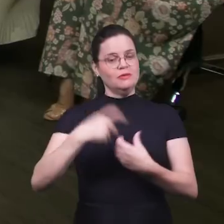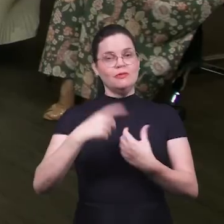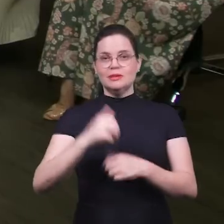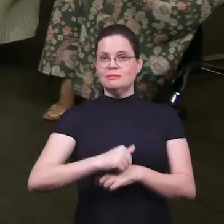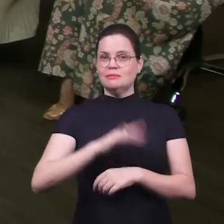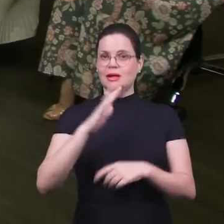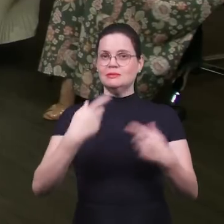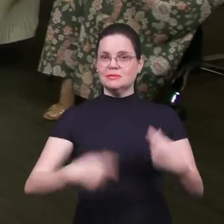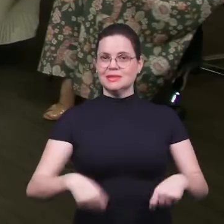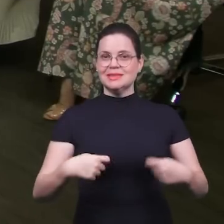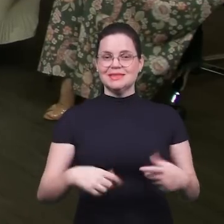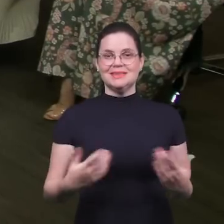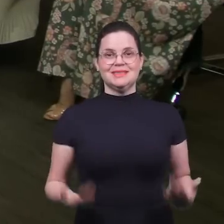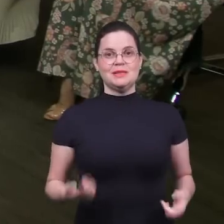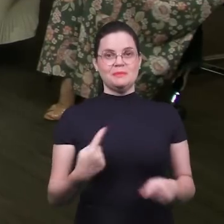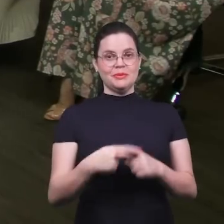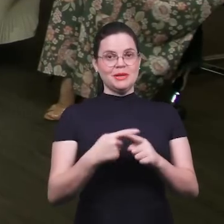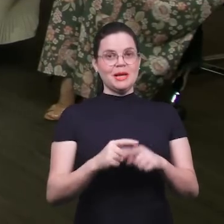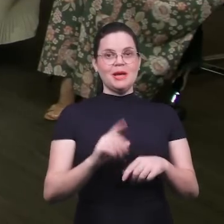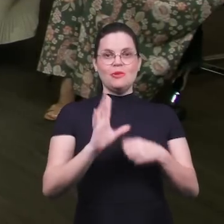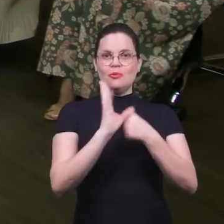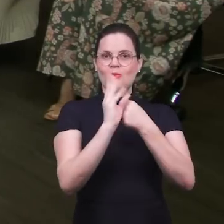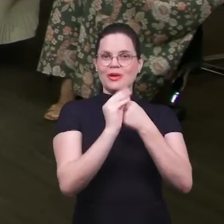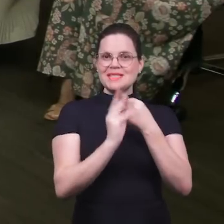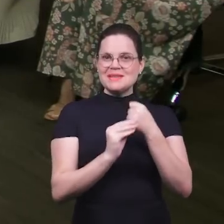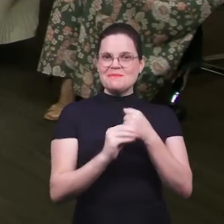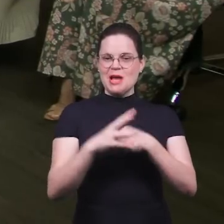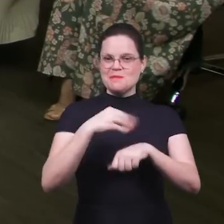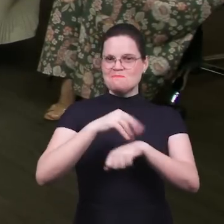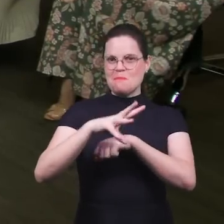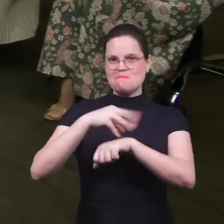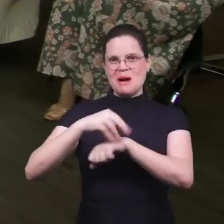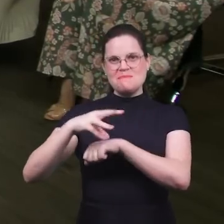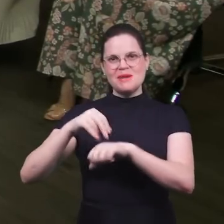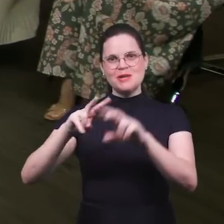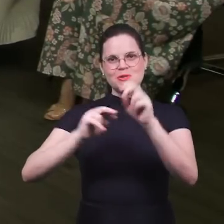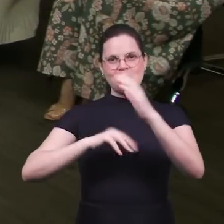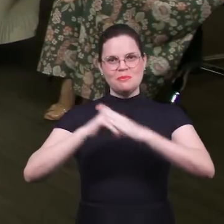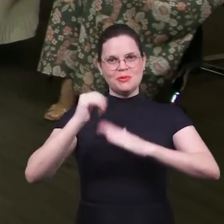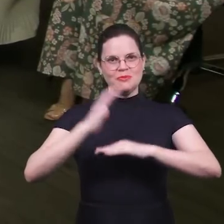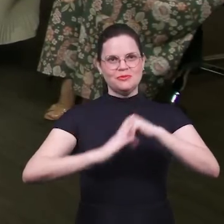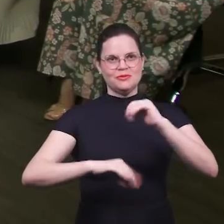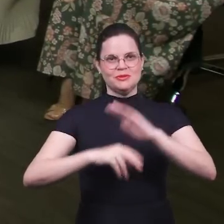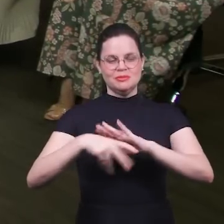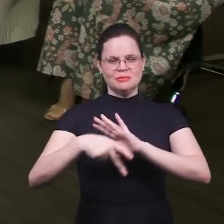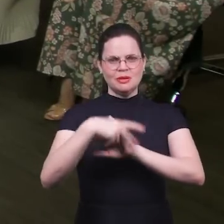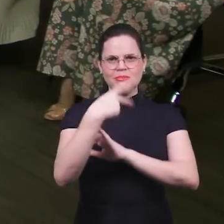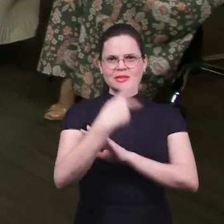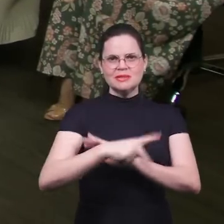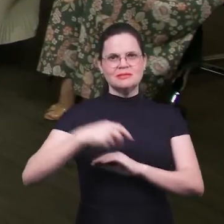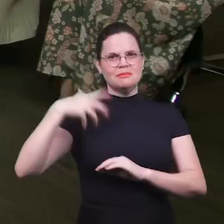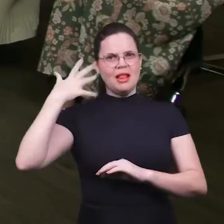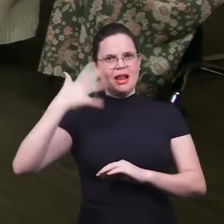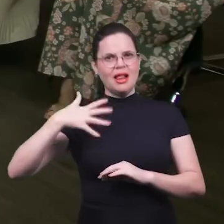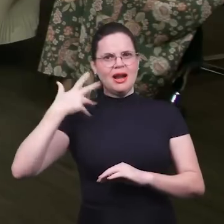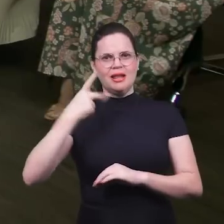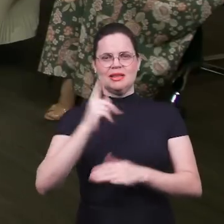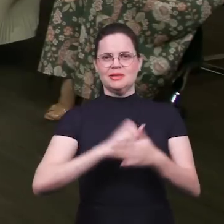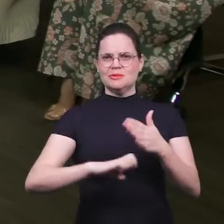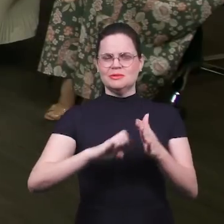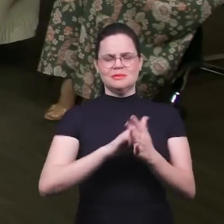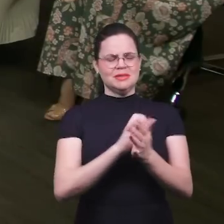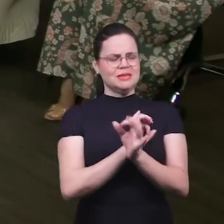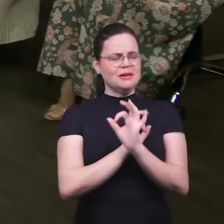mais, porque... Prazer. O conteúdo que você tem, que você traz da sua atividade profissional, como palestrante, com a